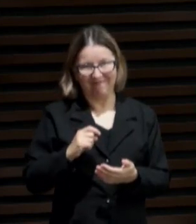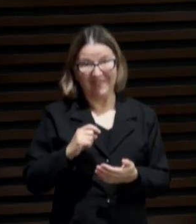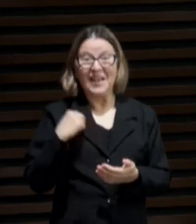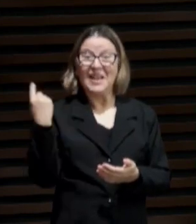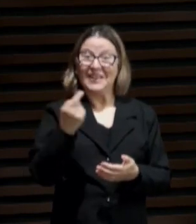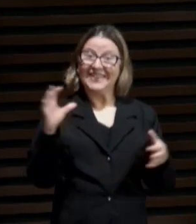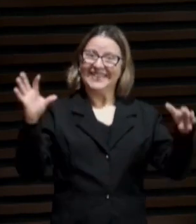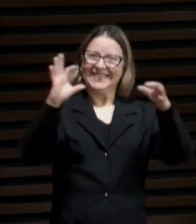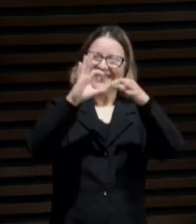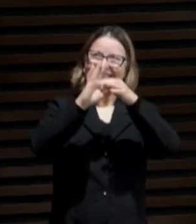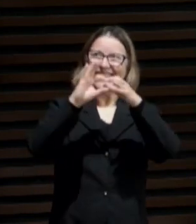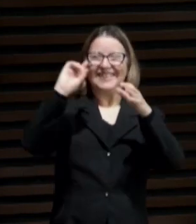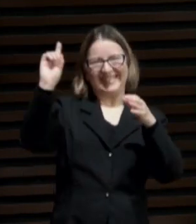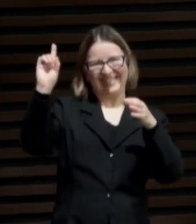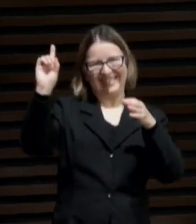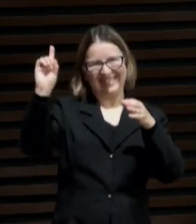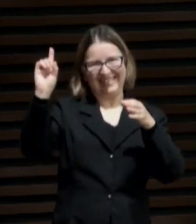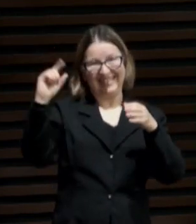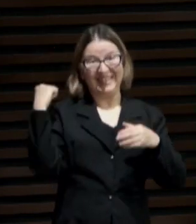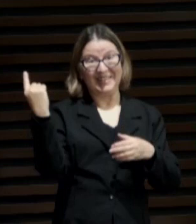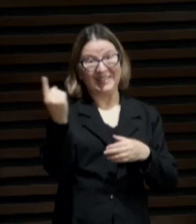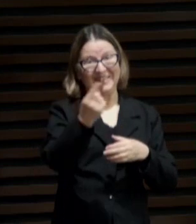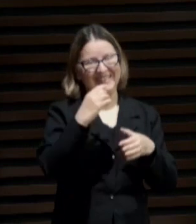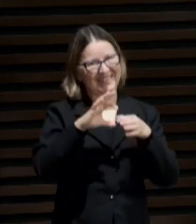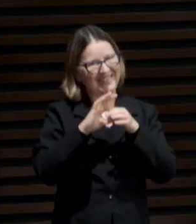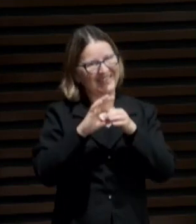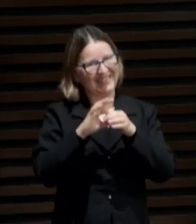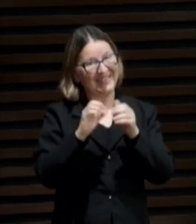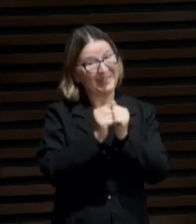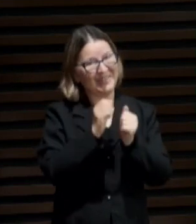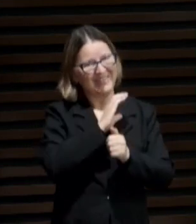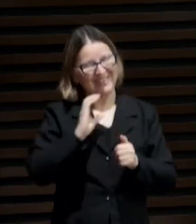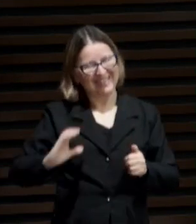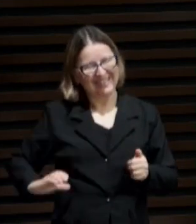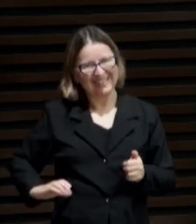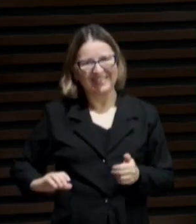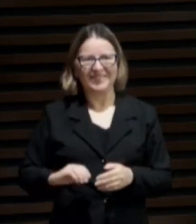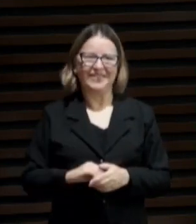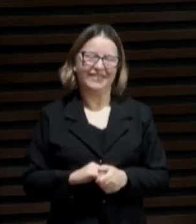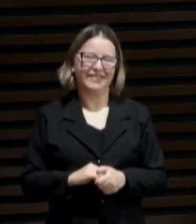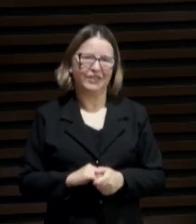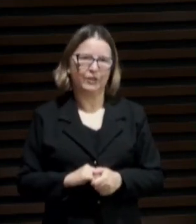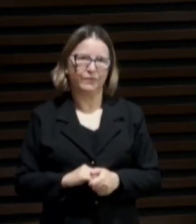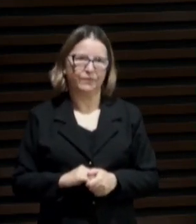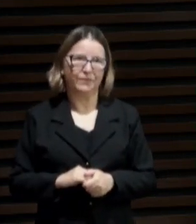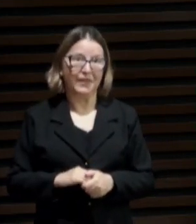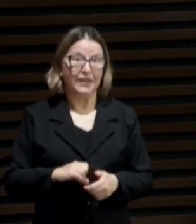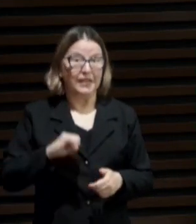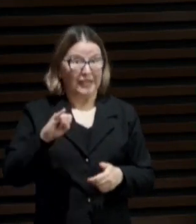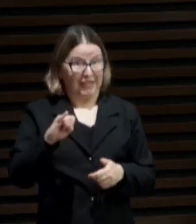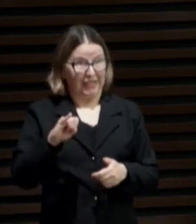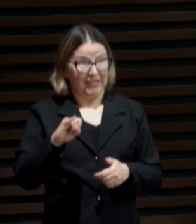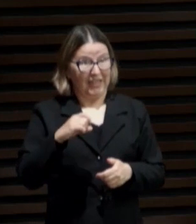com Deus em nossa união com Cristo. Se eu tivesse numa igreja